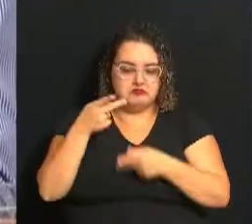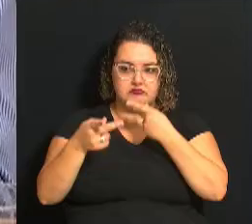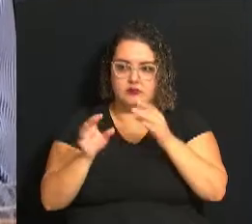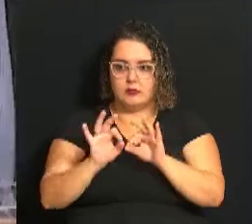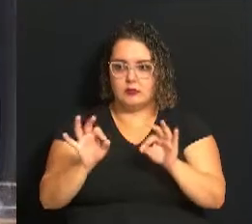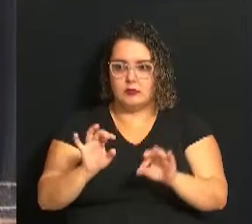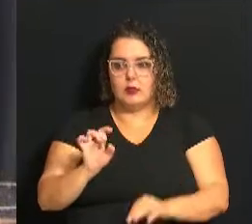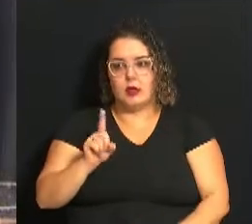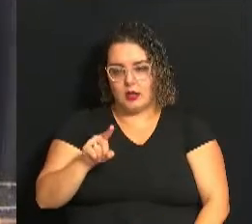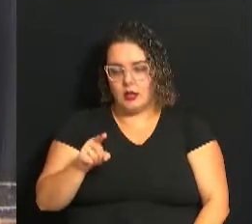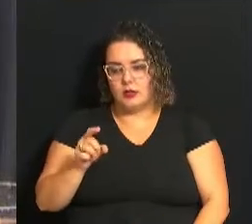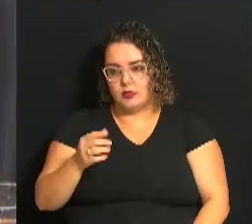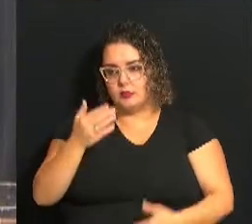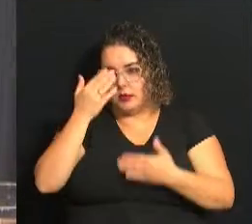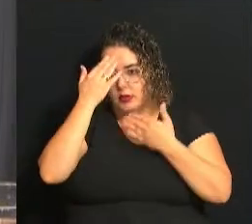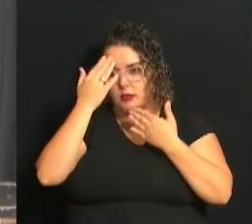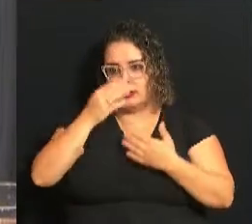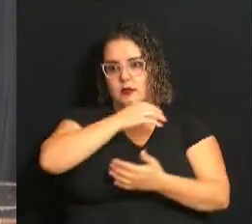obrigado.